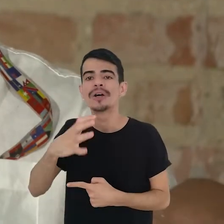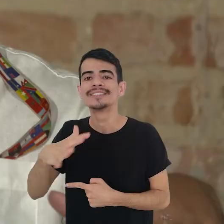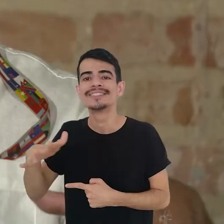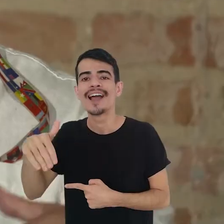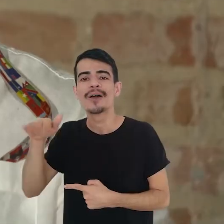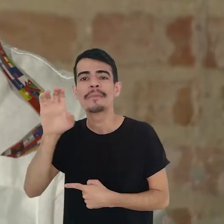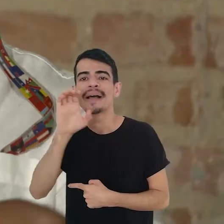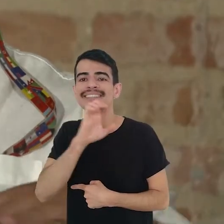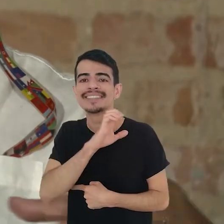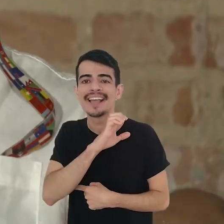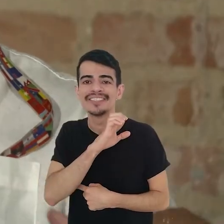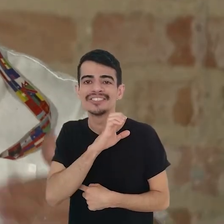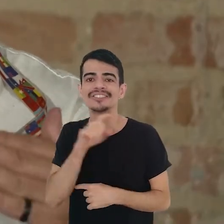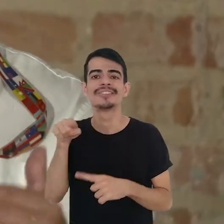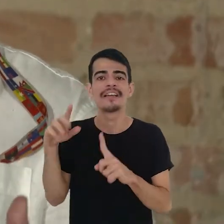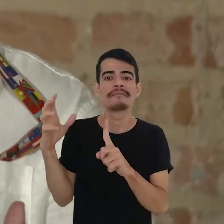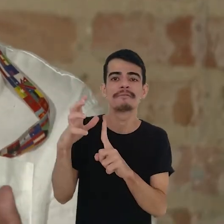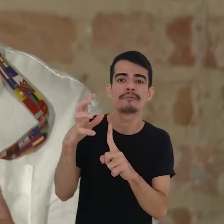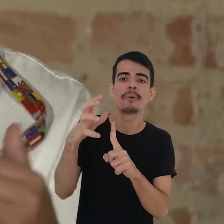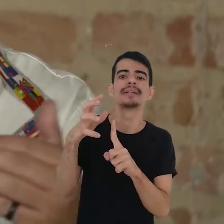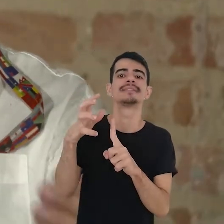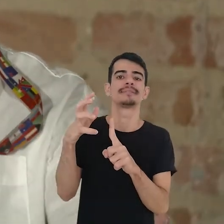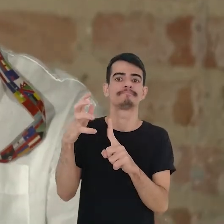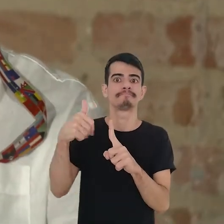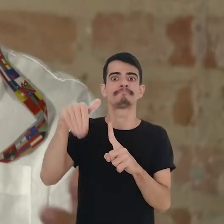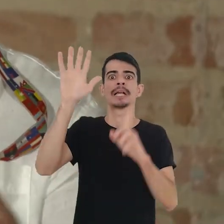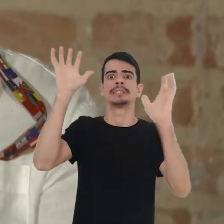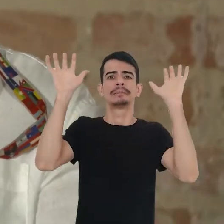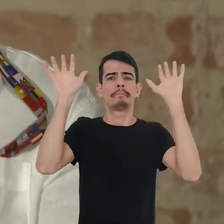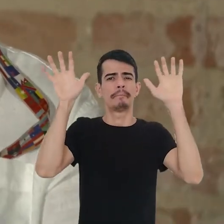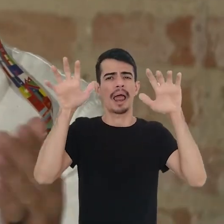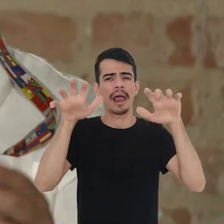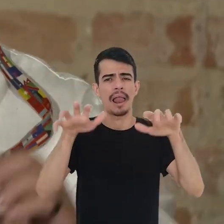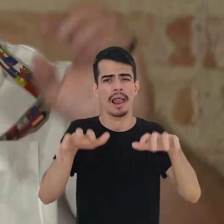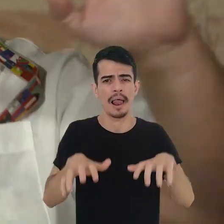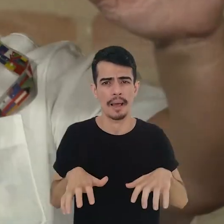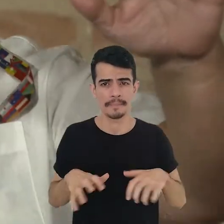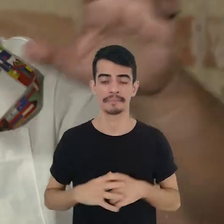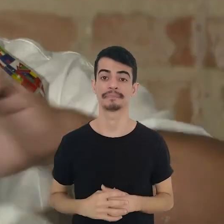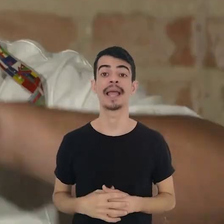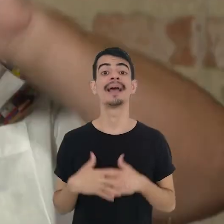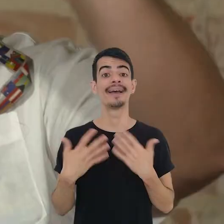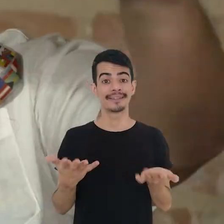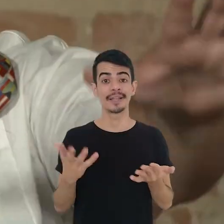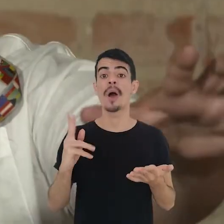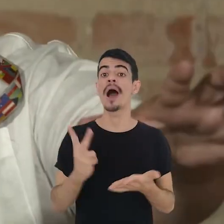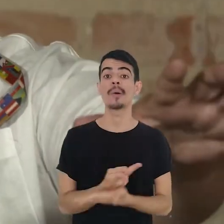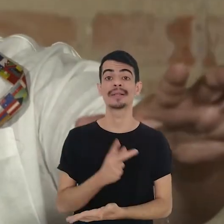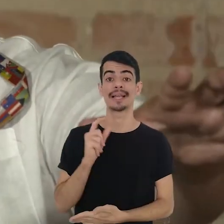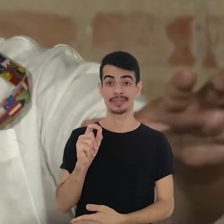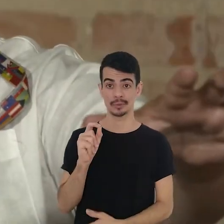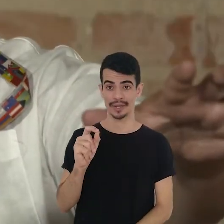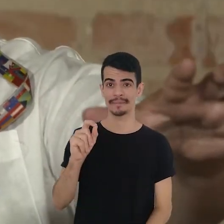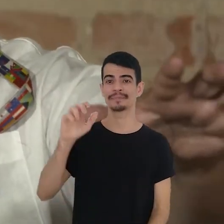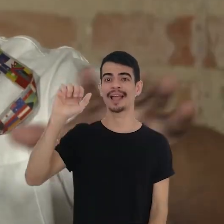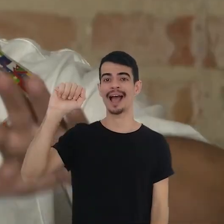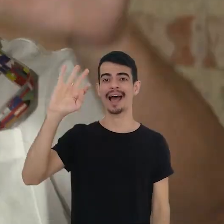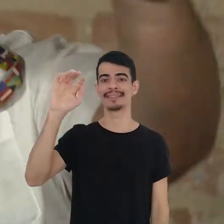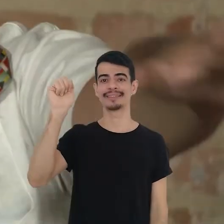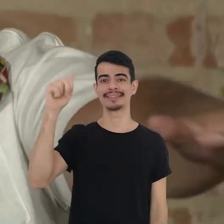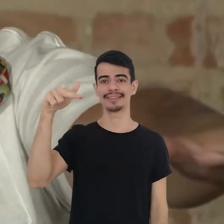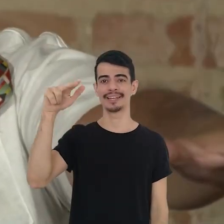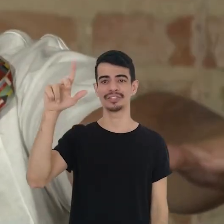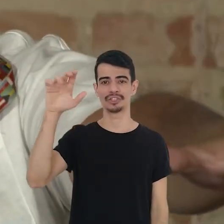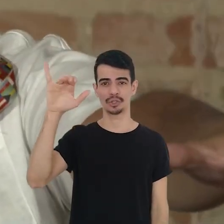mais quente, ela pode ser amplificada durante esses processos. Então, veja bem, um fenômeno de derretimento